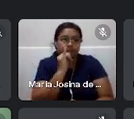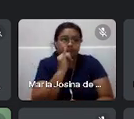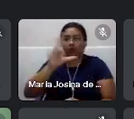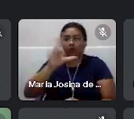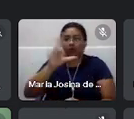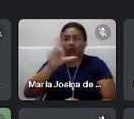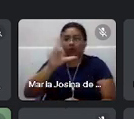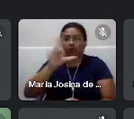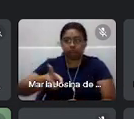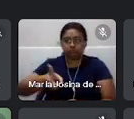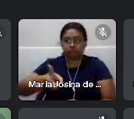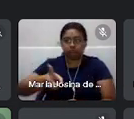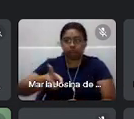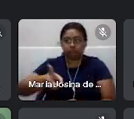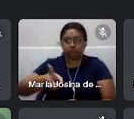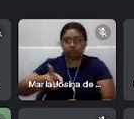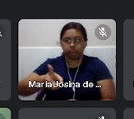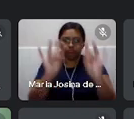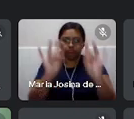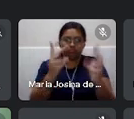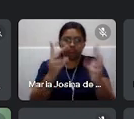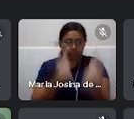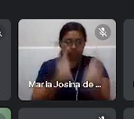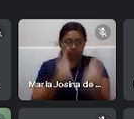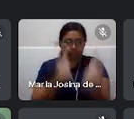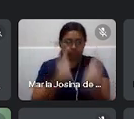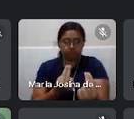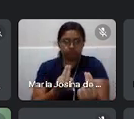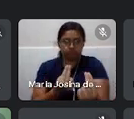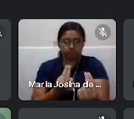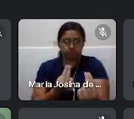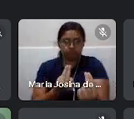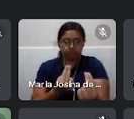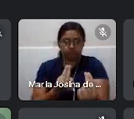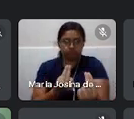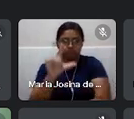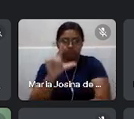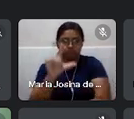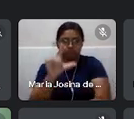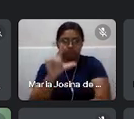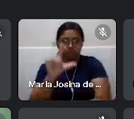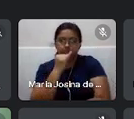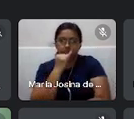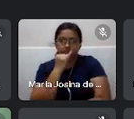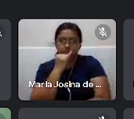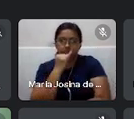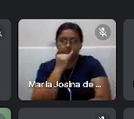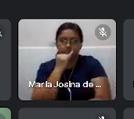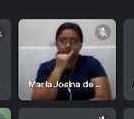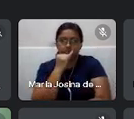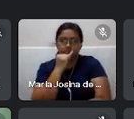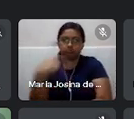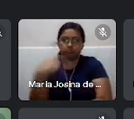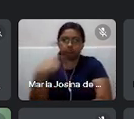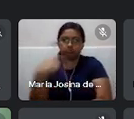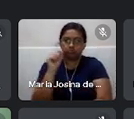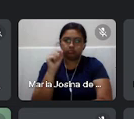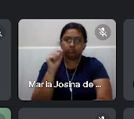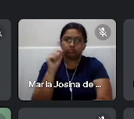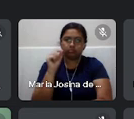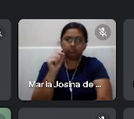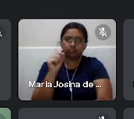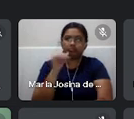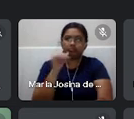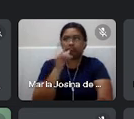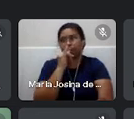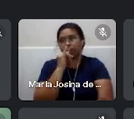Se eu fizer fixo, o L, o quadrado é fixo, tipo como eu escolho o